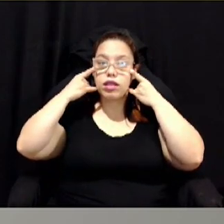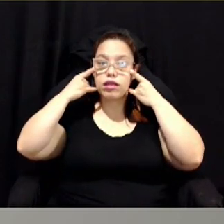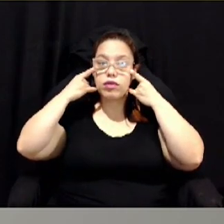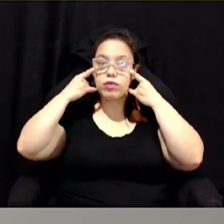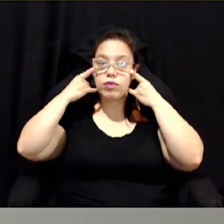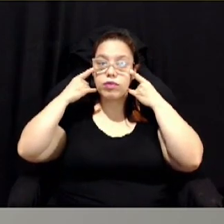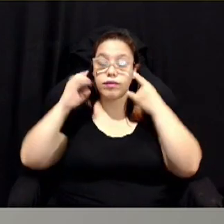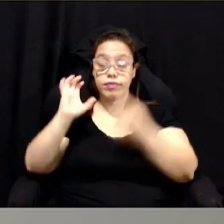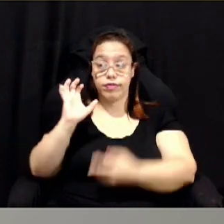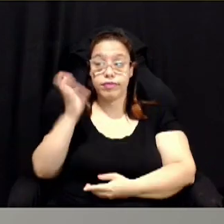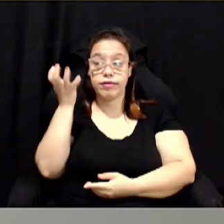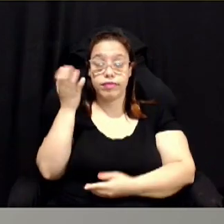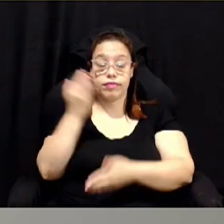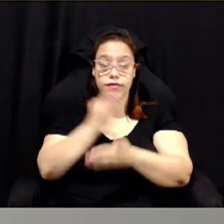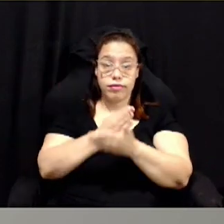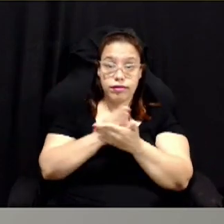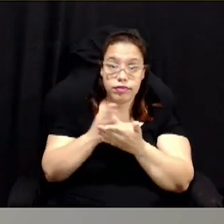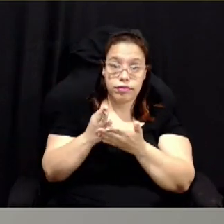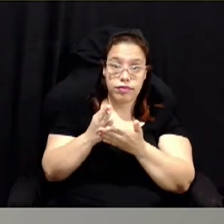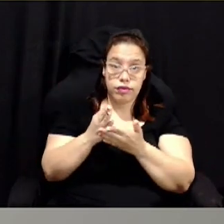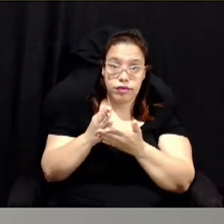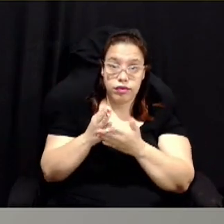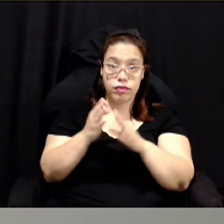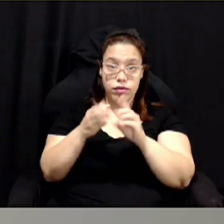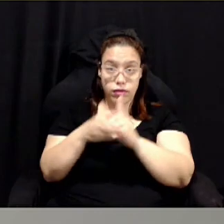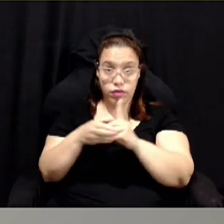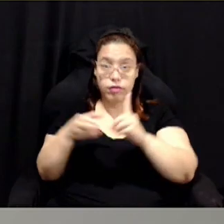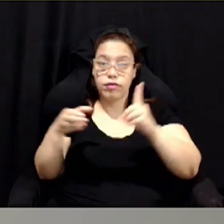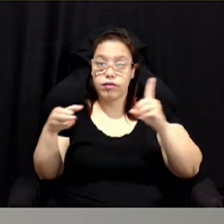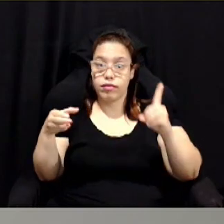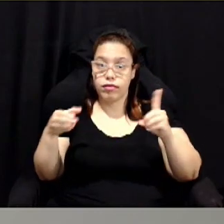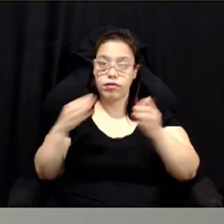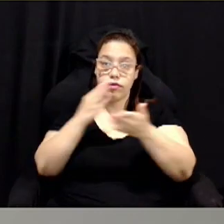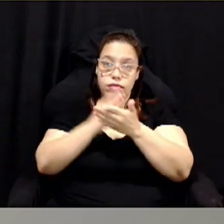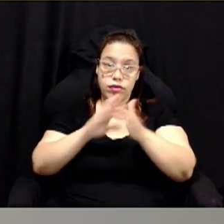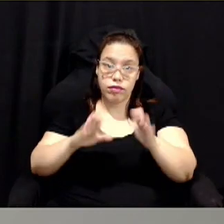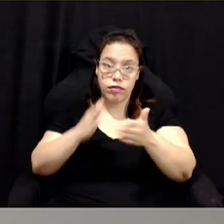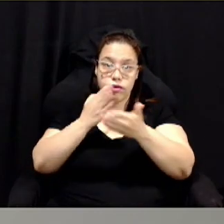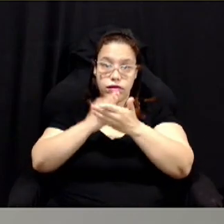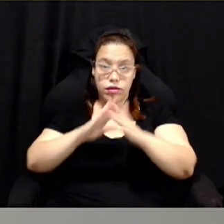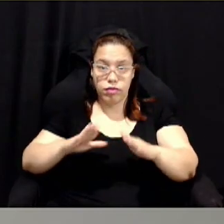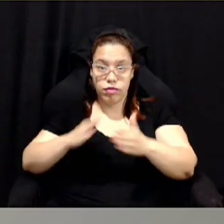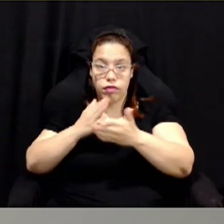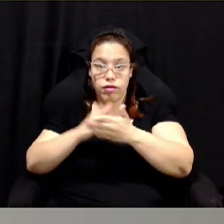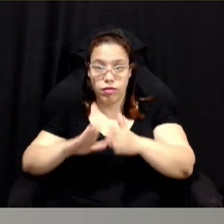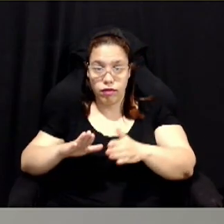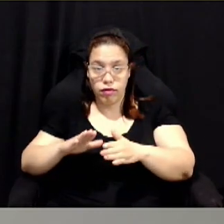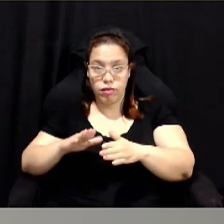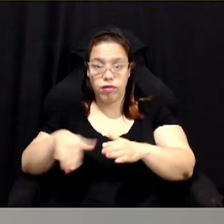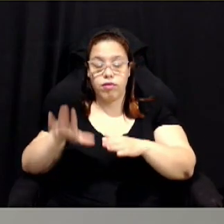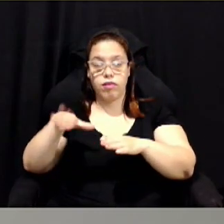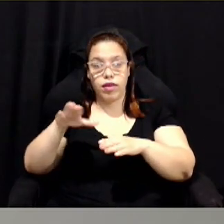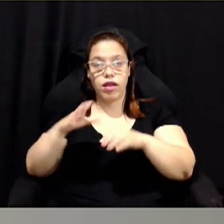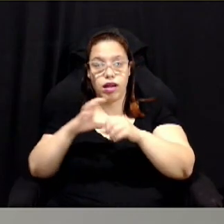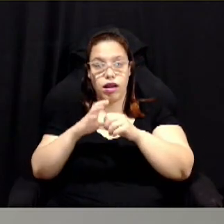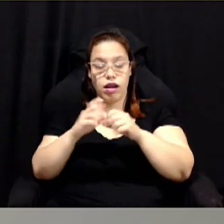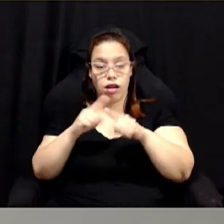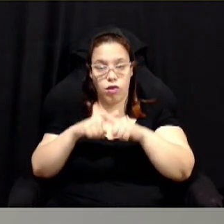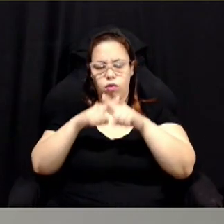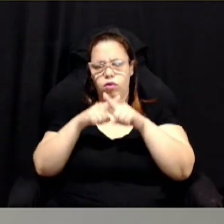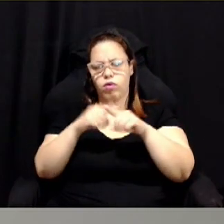a parte de reclusão, né, foi acabando e a gente começou a participar de mais provas. A gente já participou da